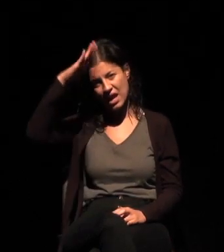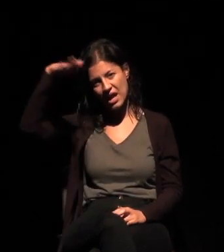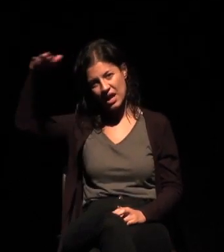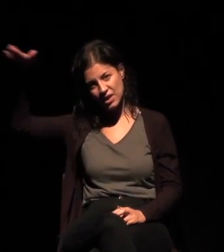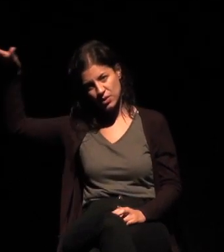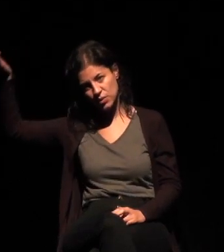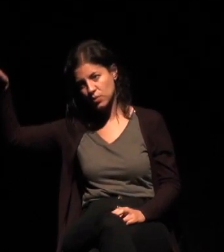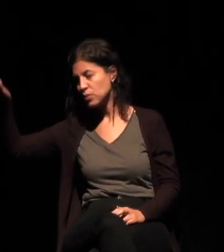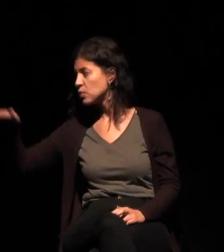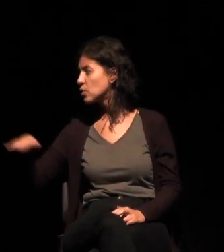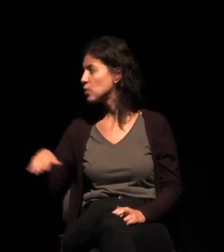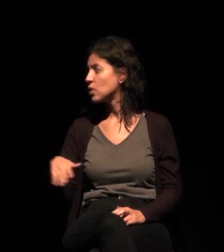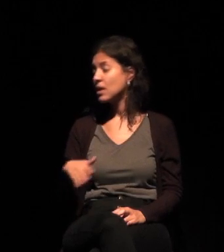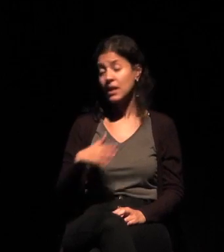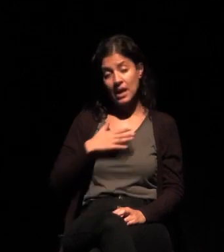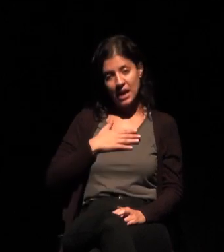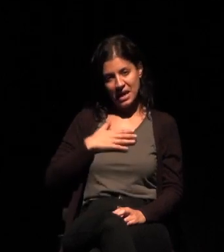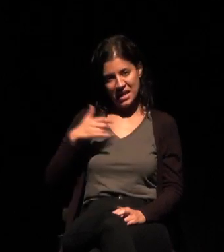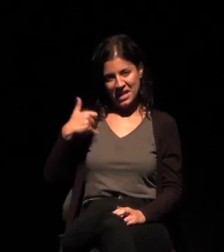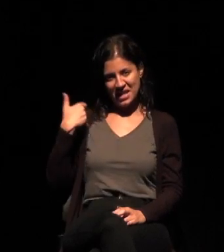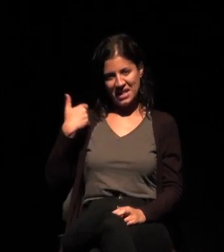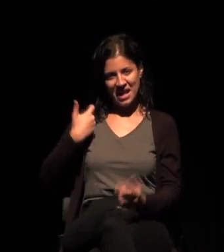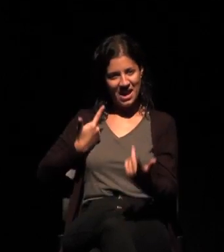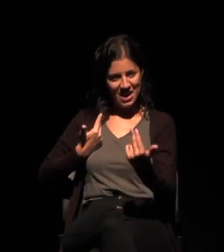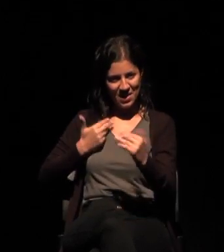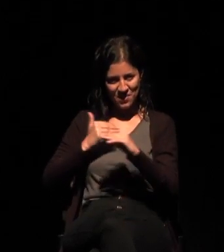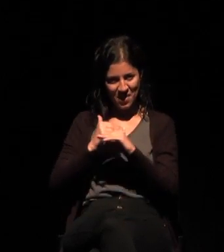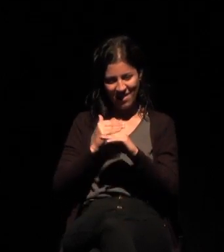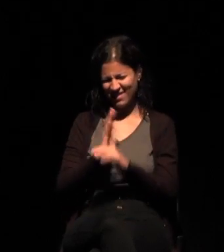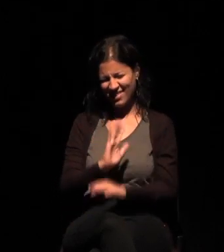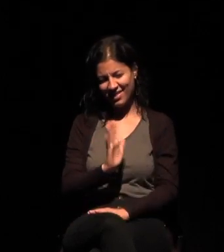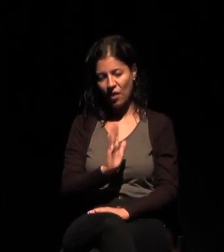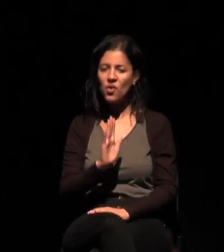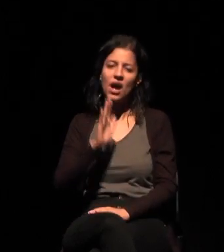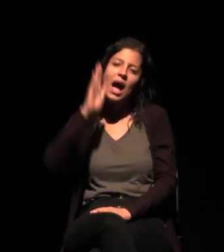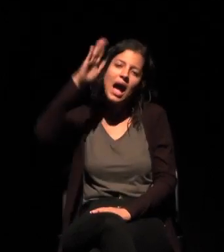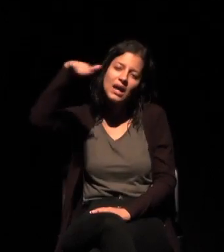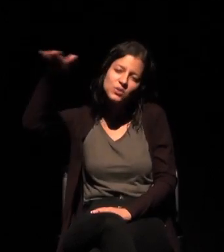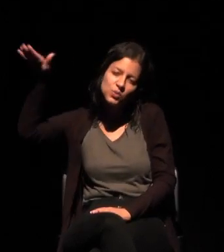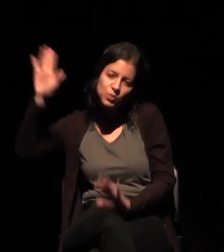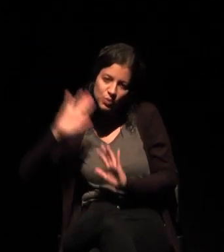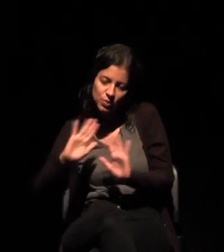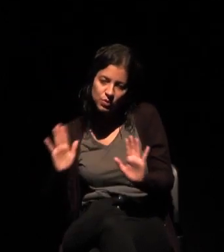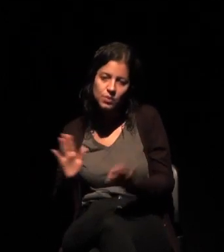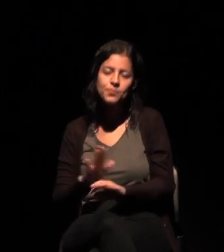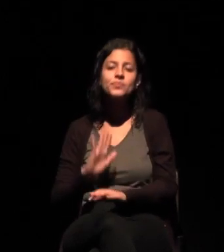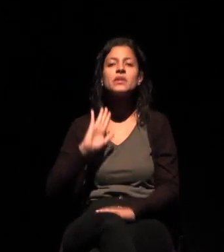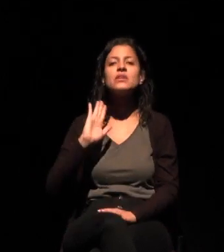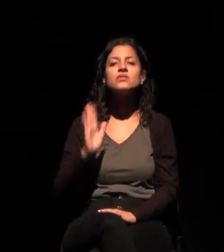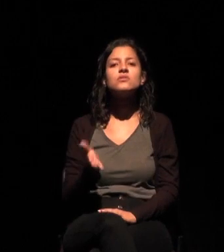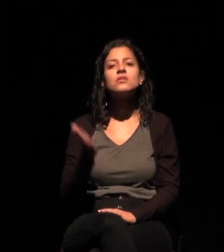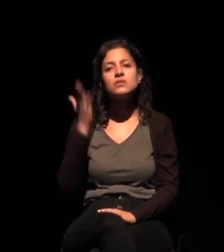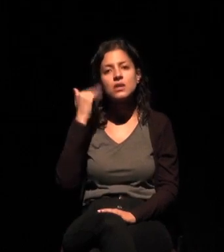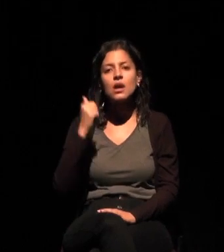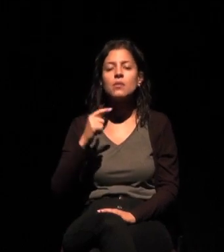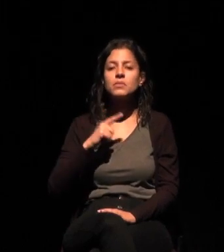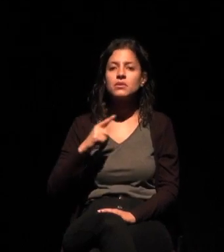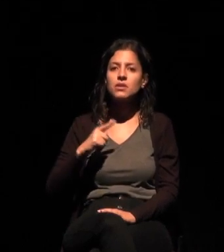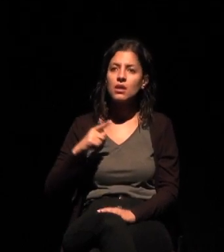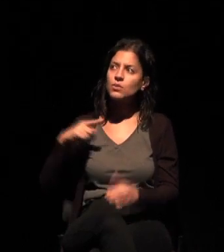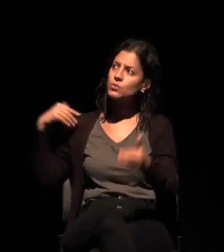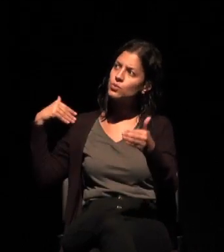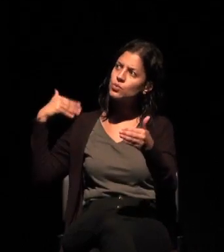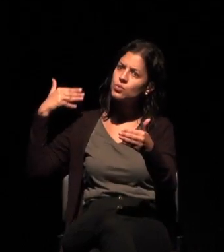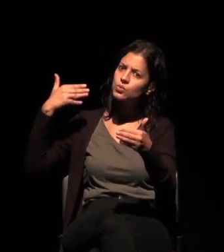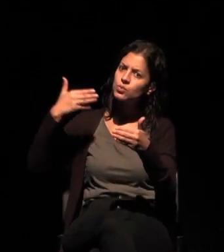de estar já na minha e lavar a damos conta do que vivemos com uma permanente transformação